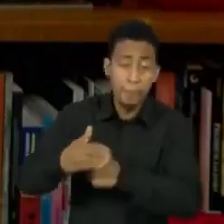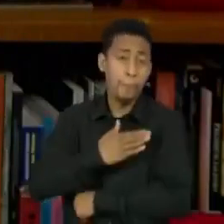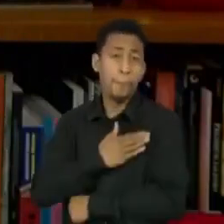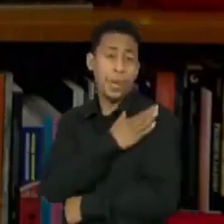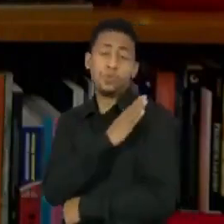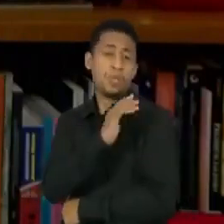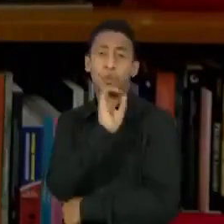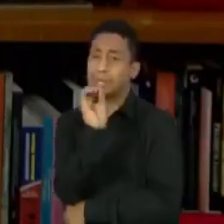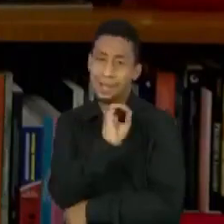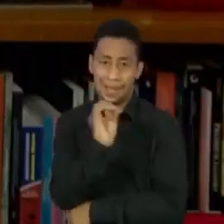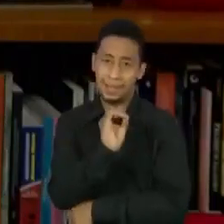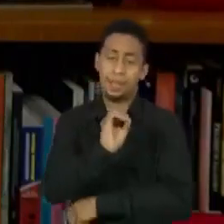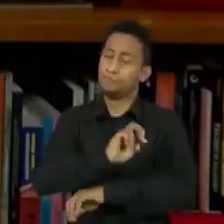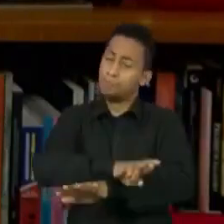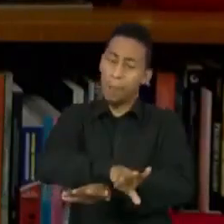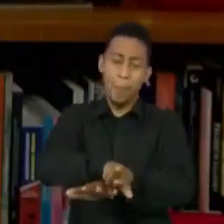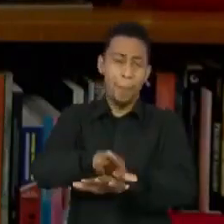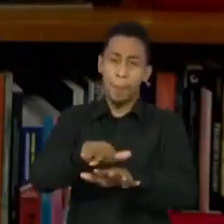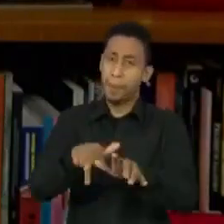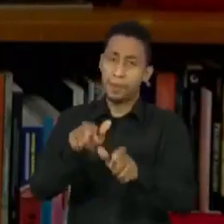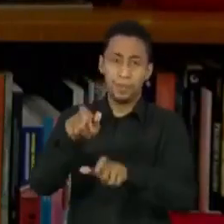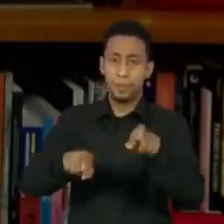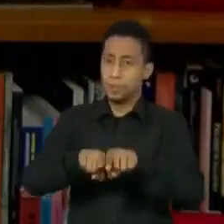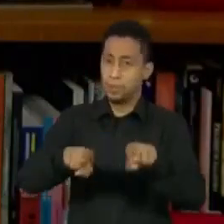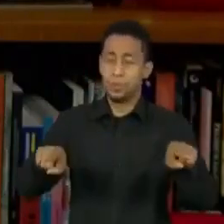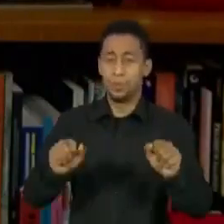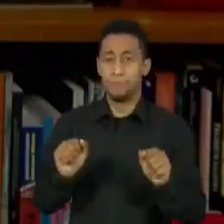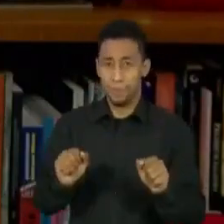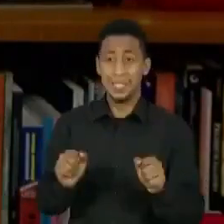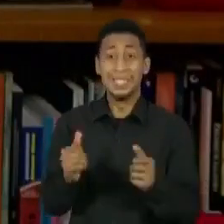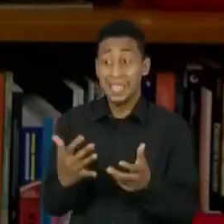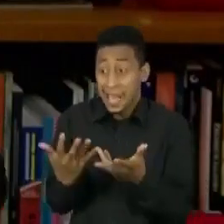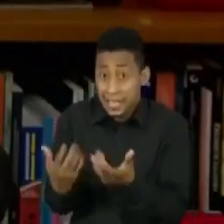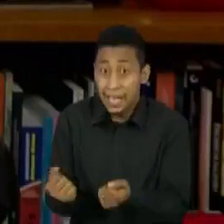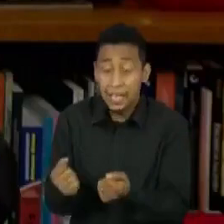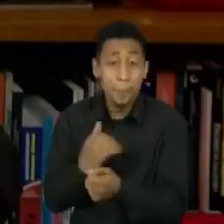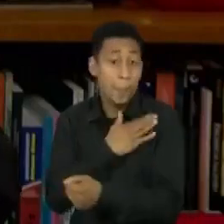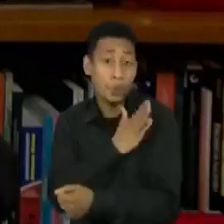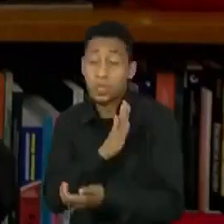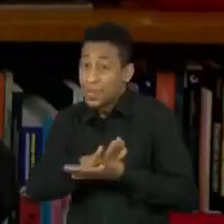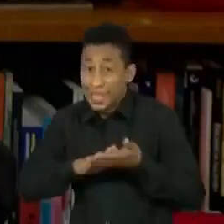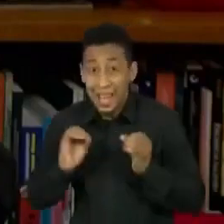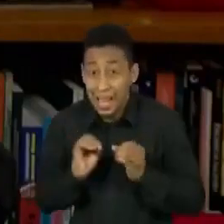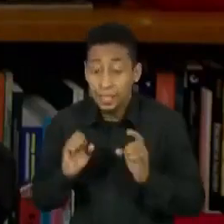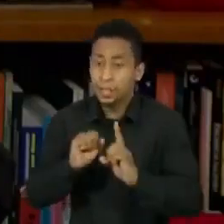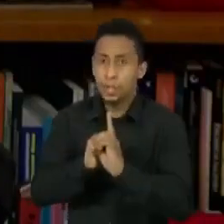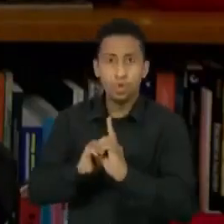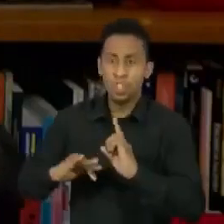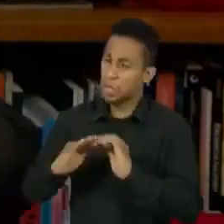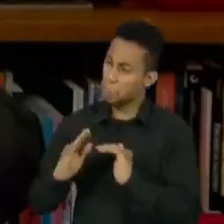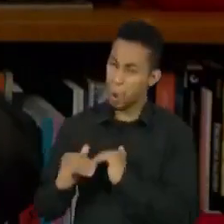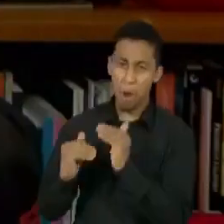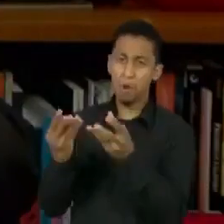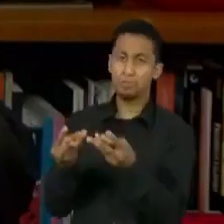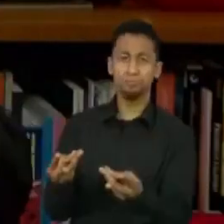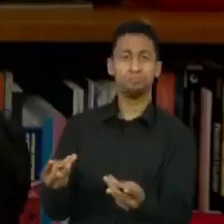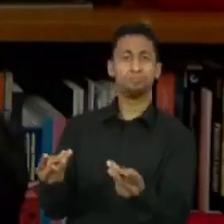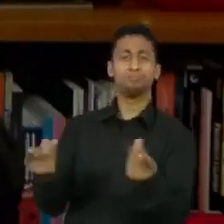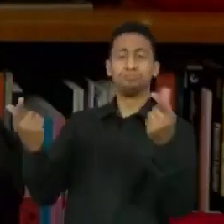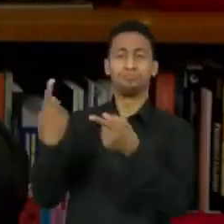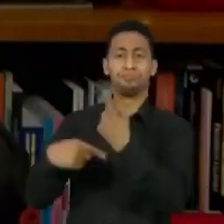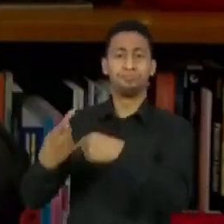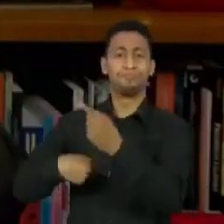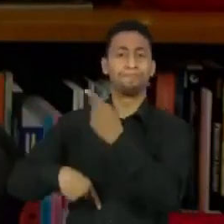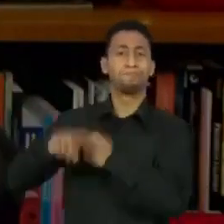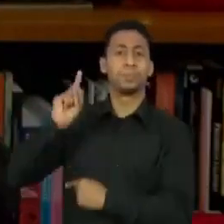porque quando se alcança esse patamar de uma sociedade fraterna pluralista e sem preconceitos a sociedade se transmuta em qualidade ela